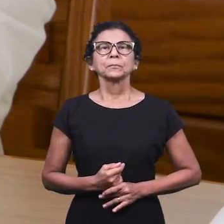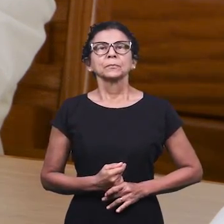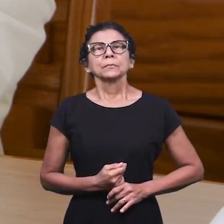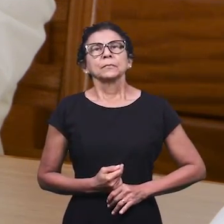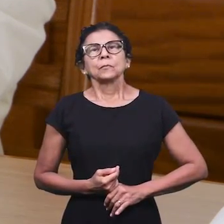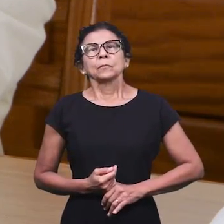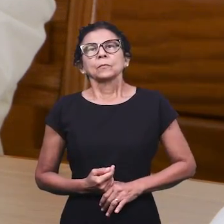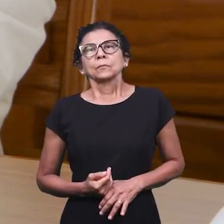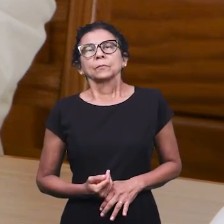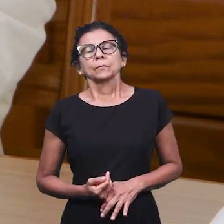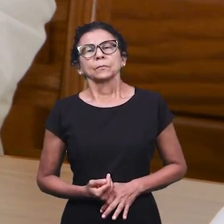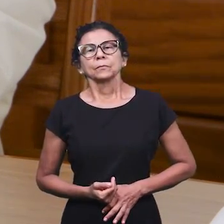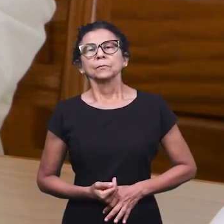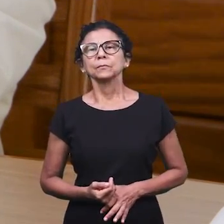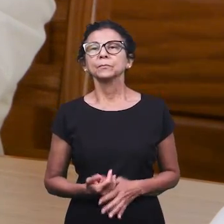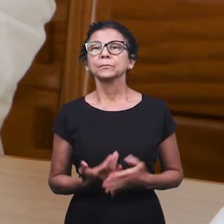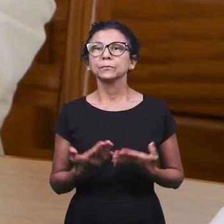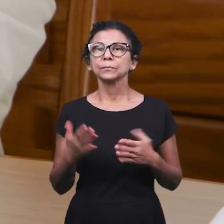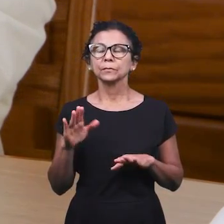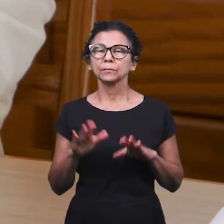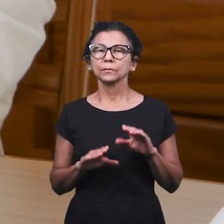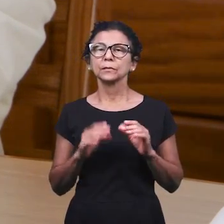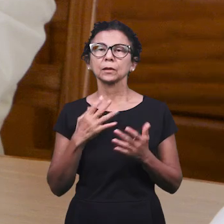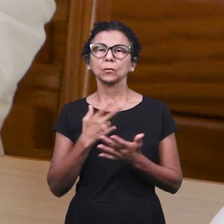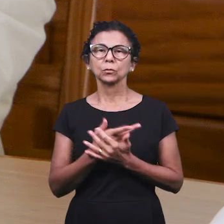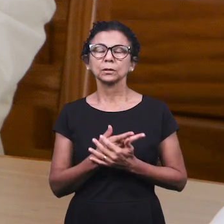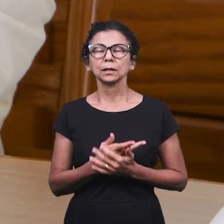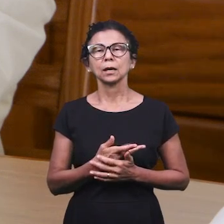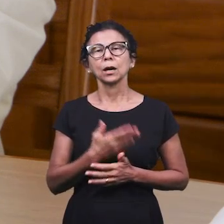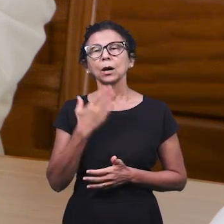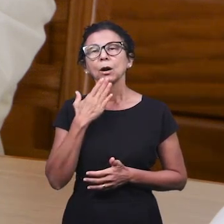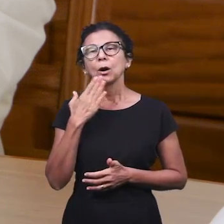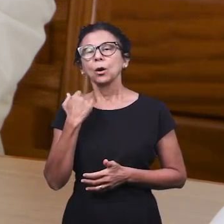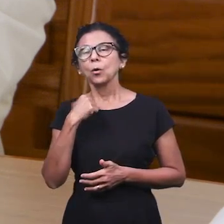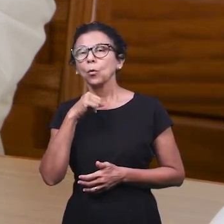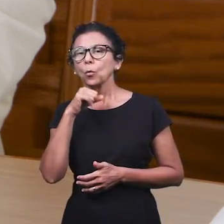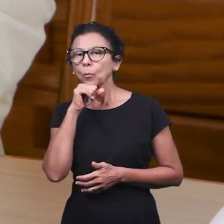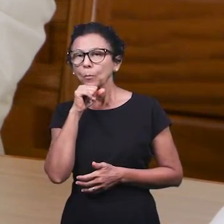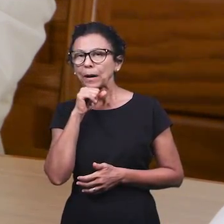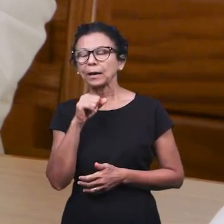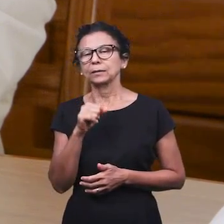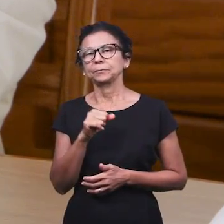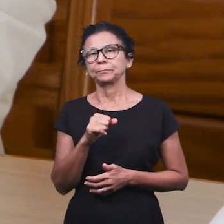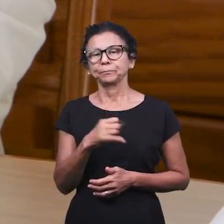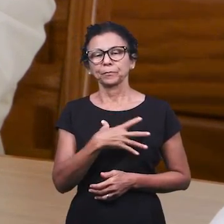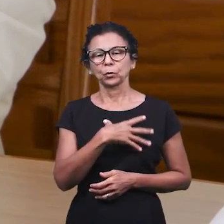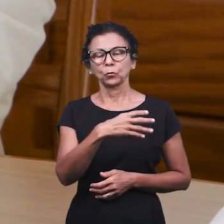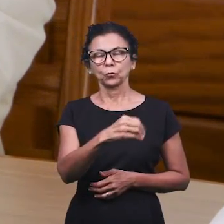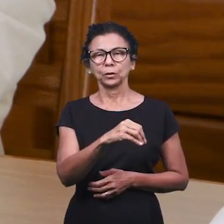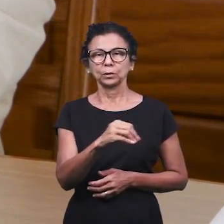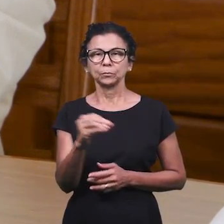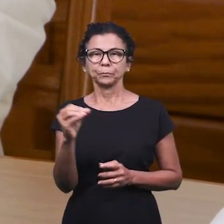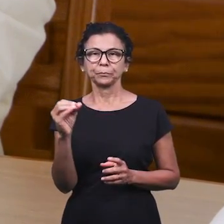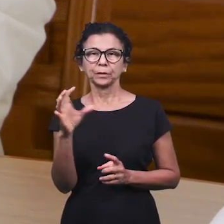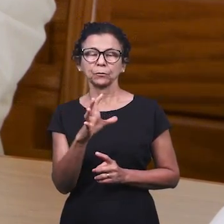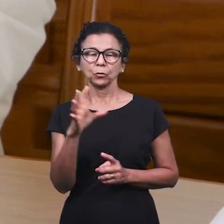lá, você vai lá e pede perdão para ele. Então, olha só, a mãe está ensinando o filho como conviver bem com as pessoas,